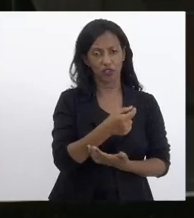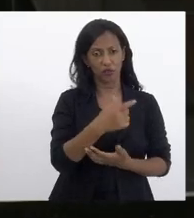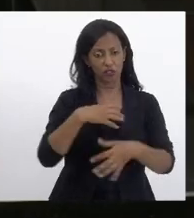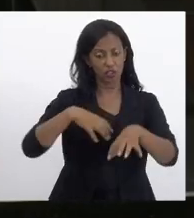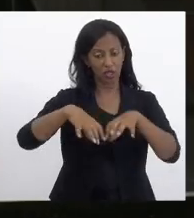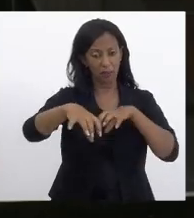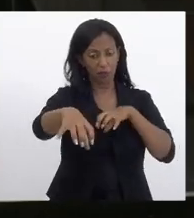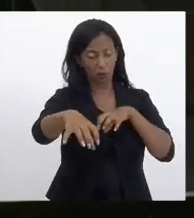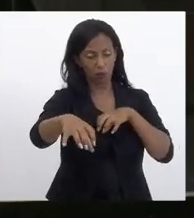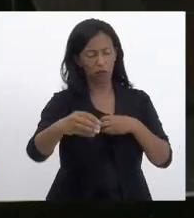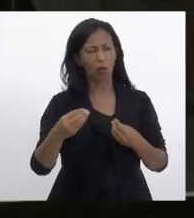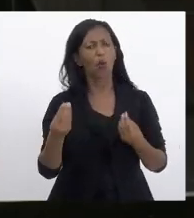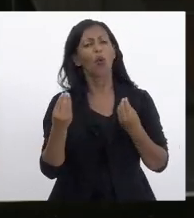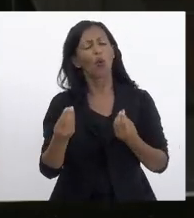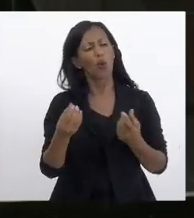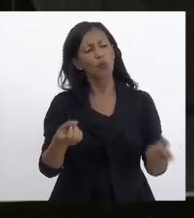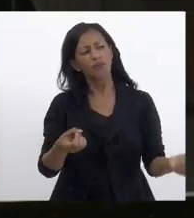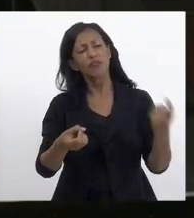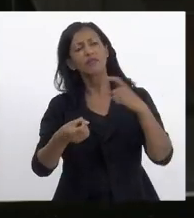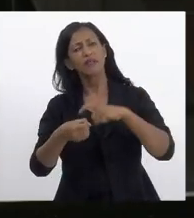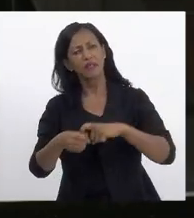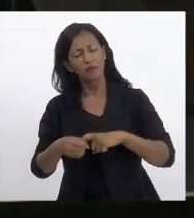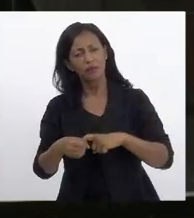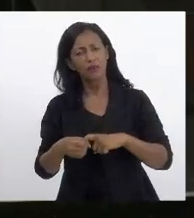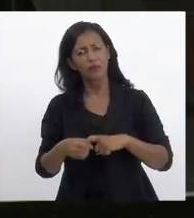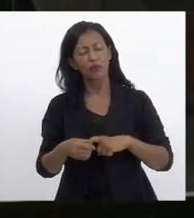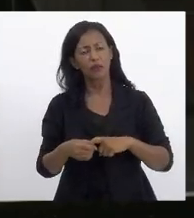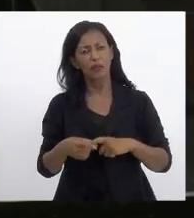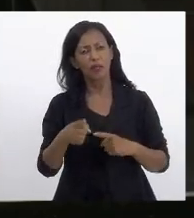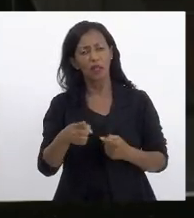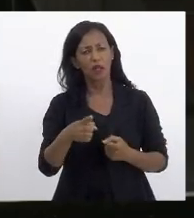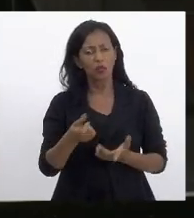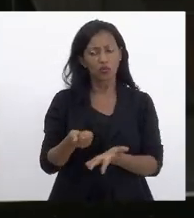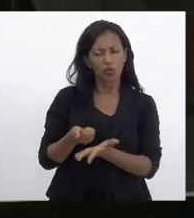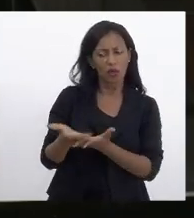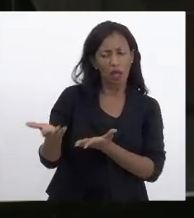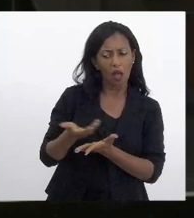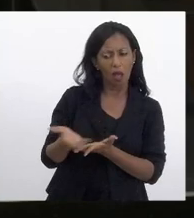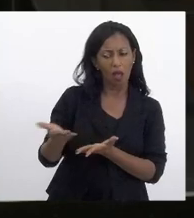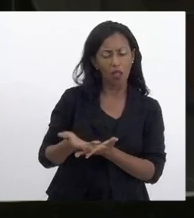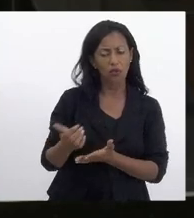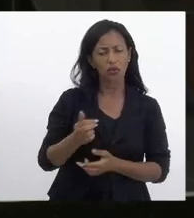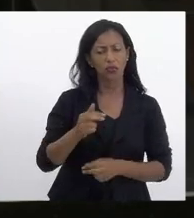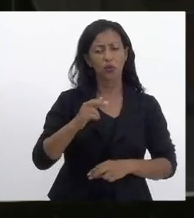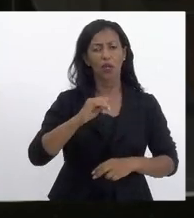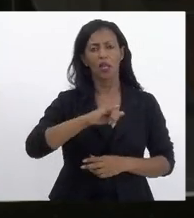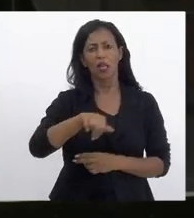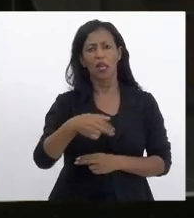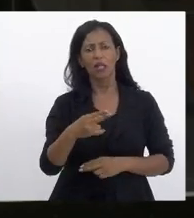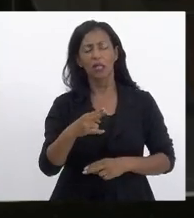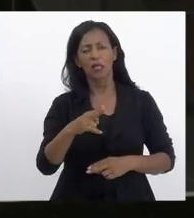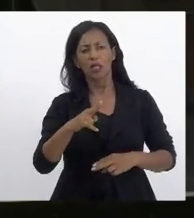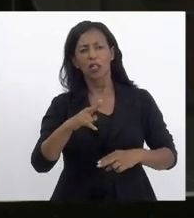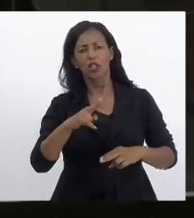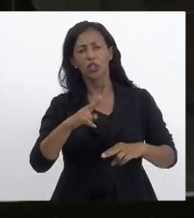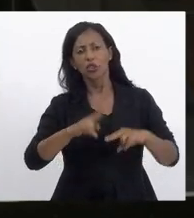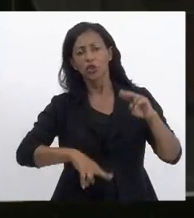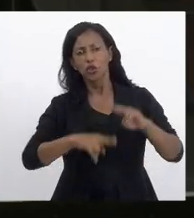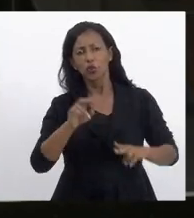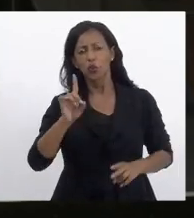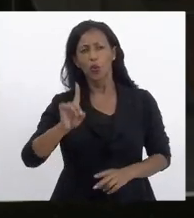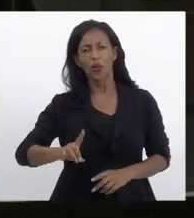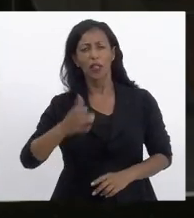Como é que você vai ressarcir as aquisições entre junho e dezembro de 21, deputado